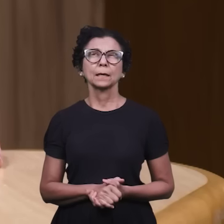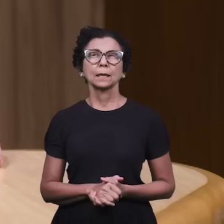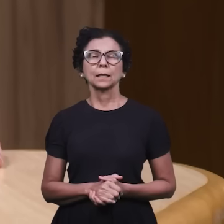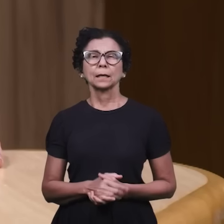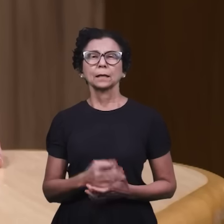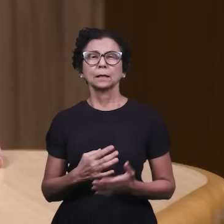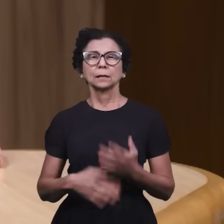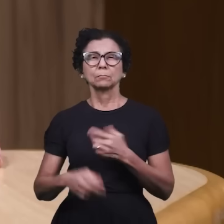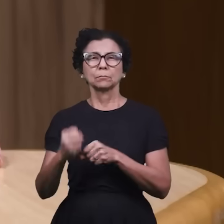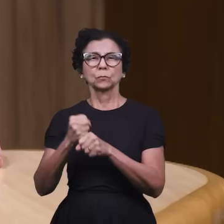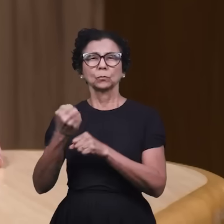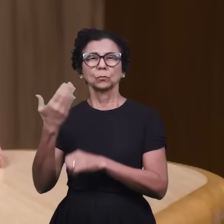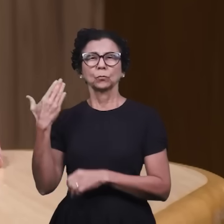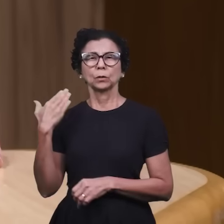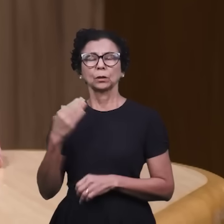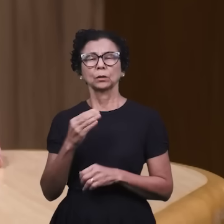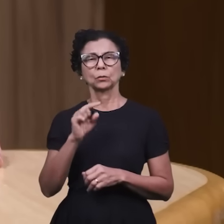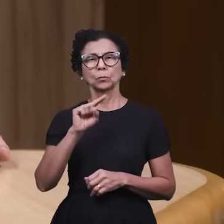no ano